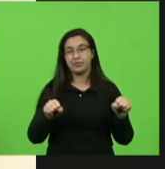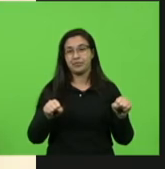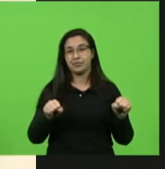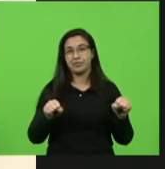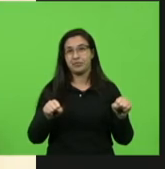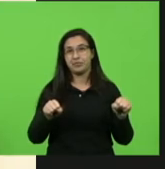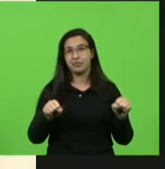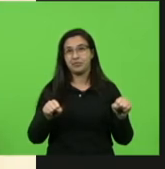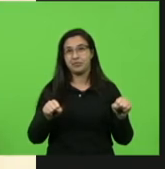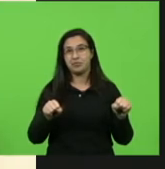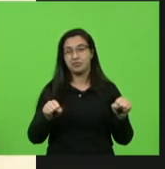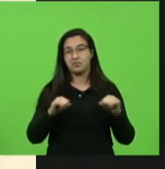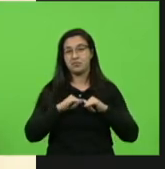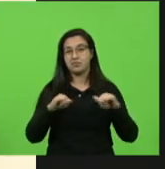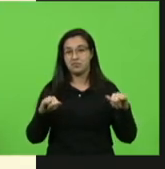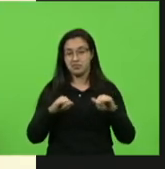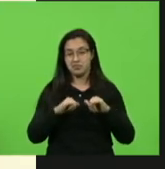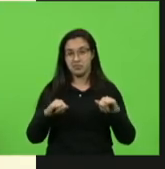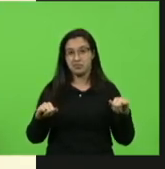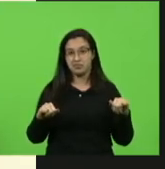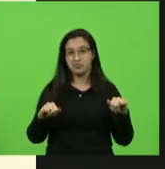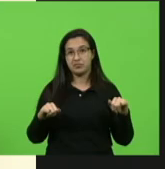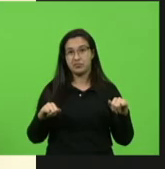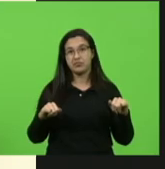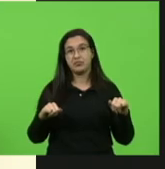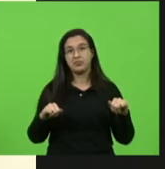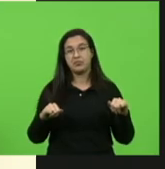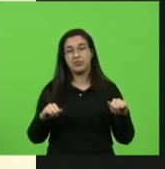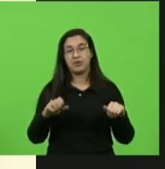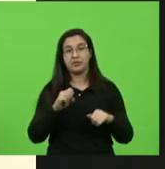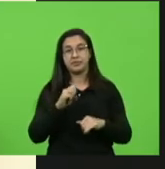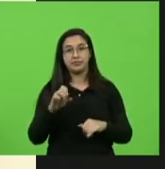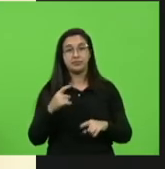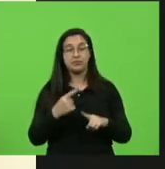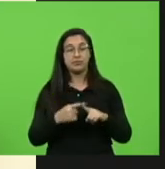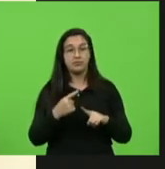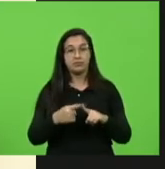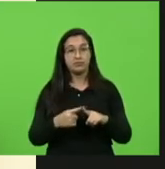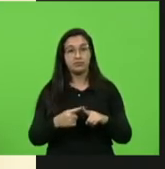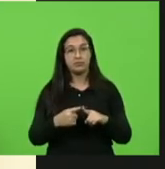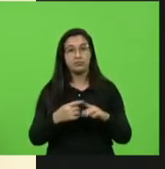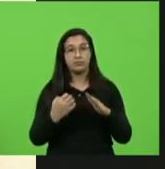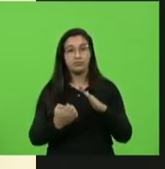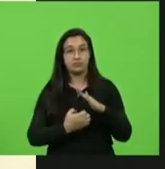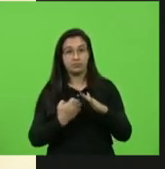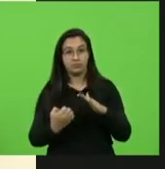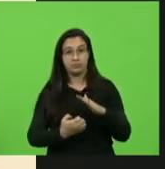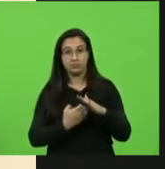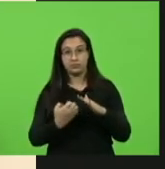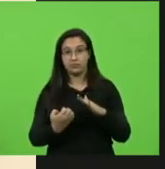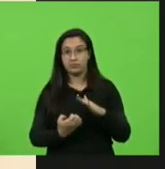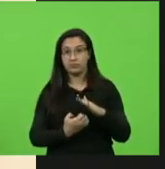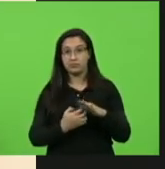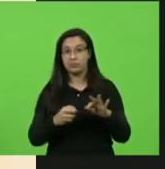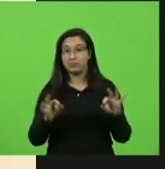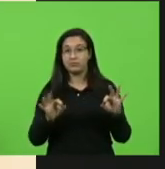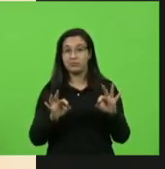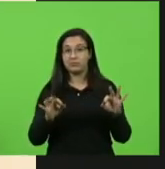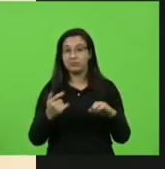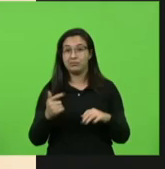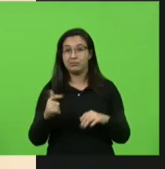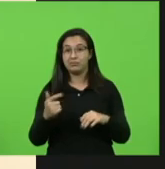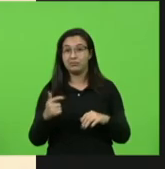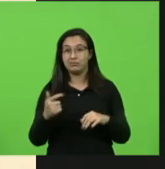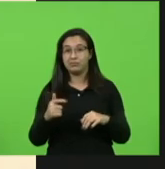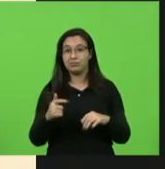manifestações do trade catarinense, porque a empresa que se habilitou não tem nenhuma